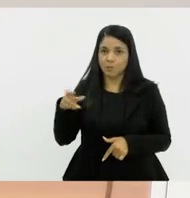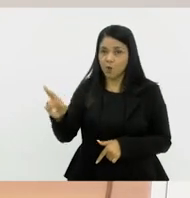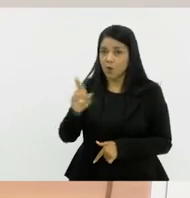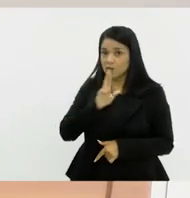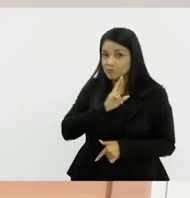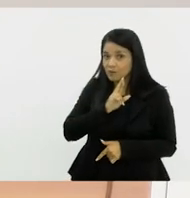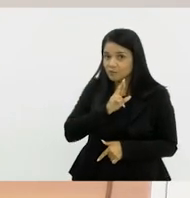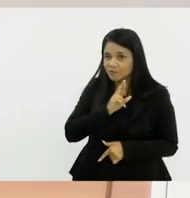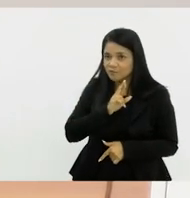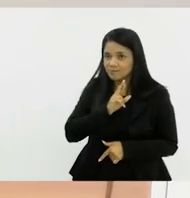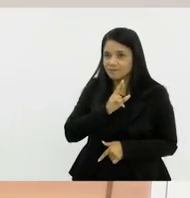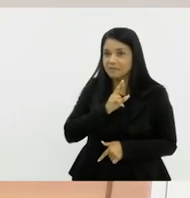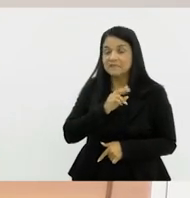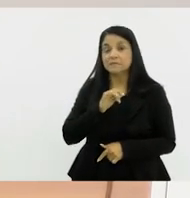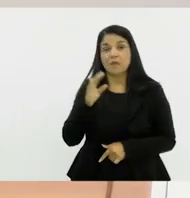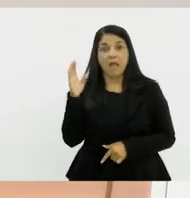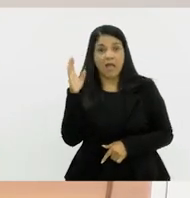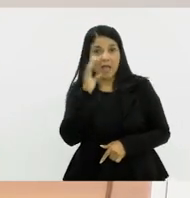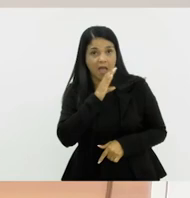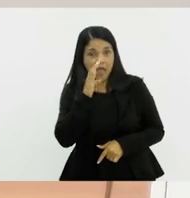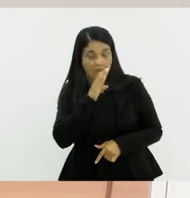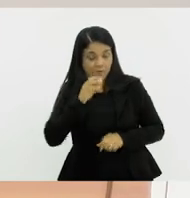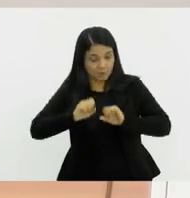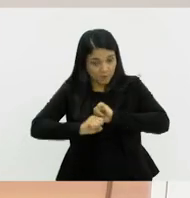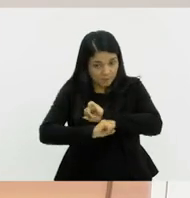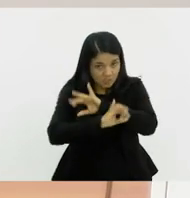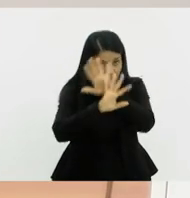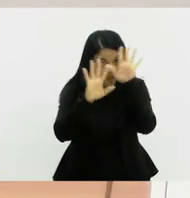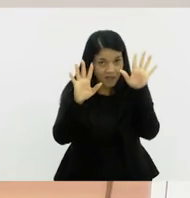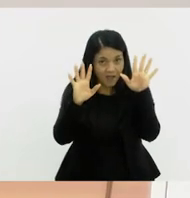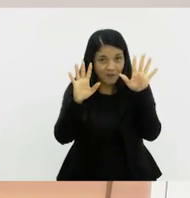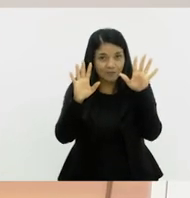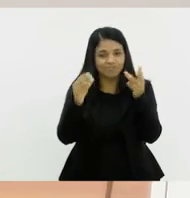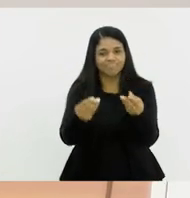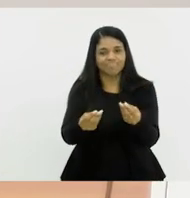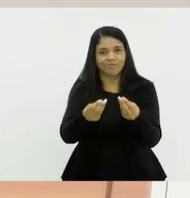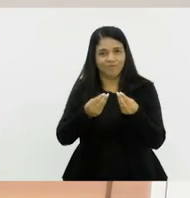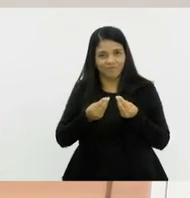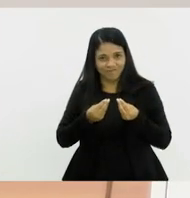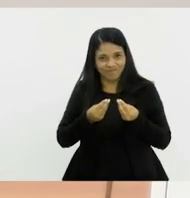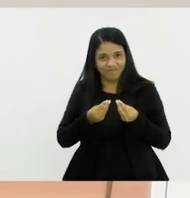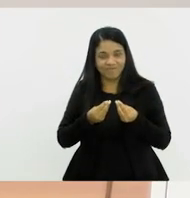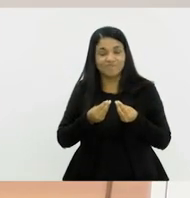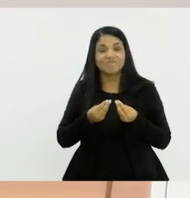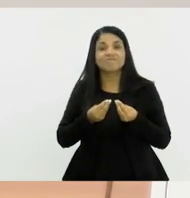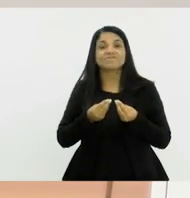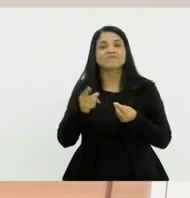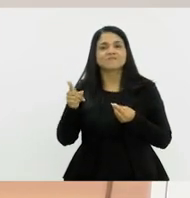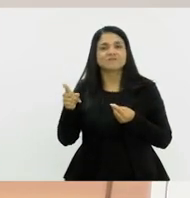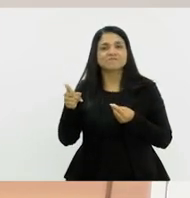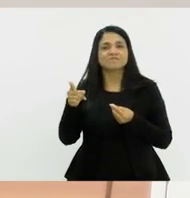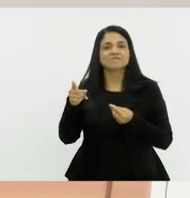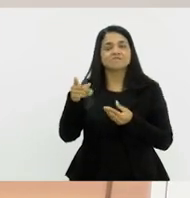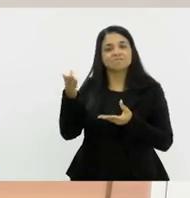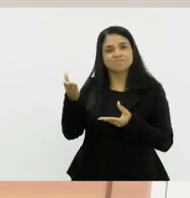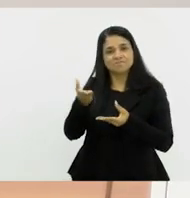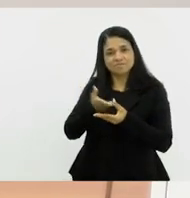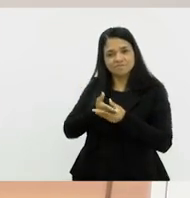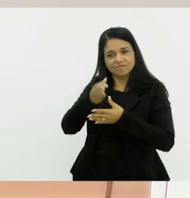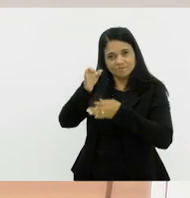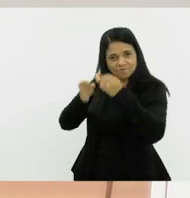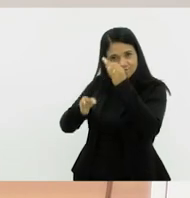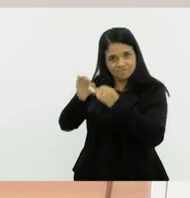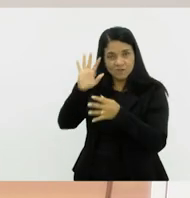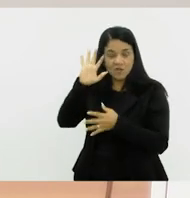rápido nós tivermos esse esclarecimento, mais rápido essa pendência jurídica, judicial, melhor dizendo, vai